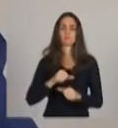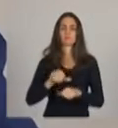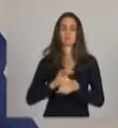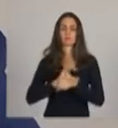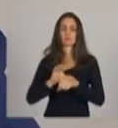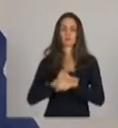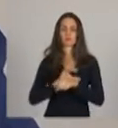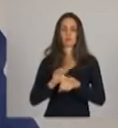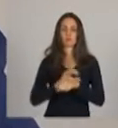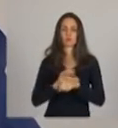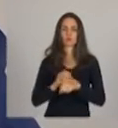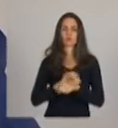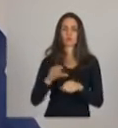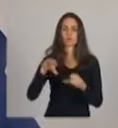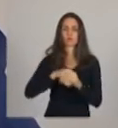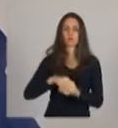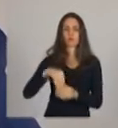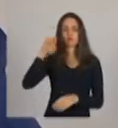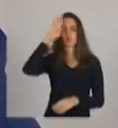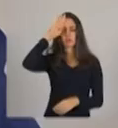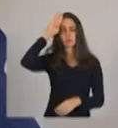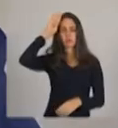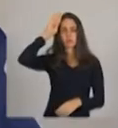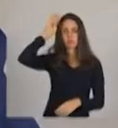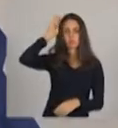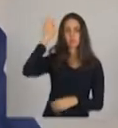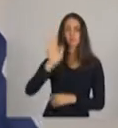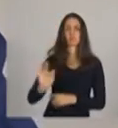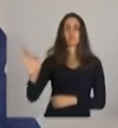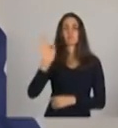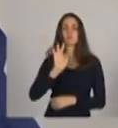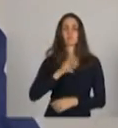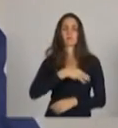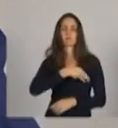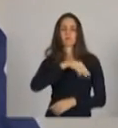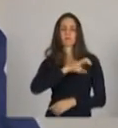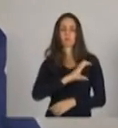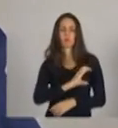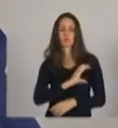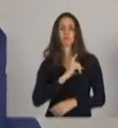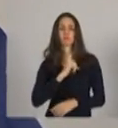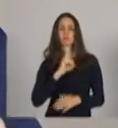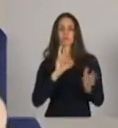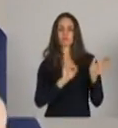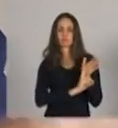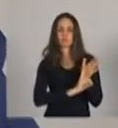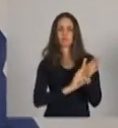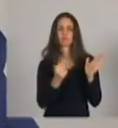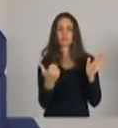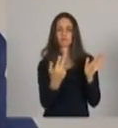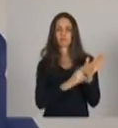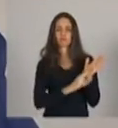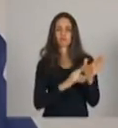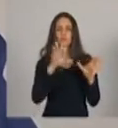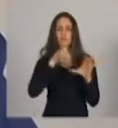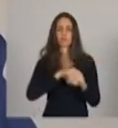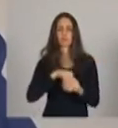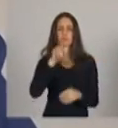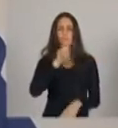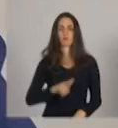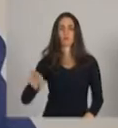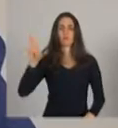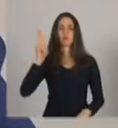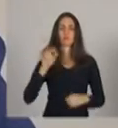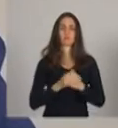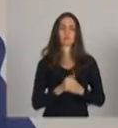curso acadêmico, reconhecido pelo MEC, em universidades, né?